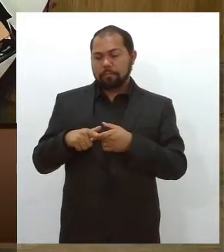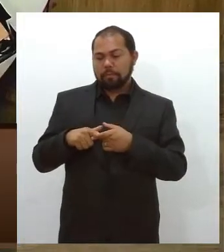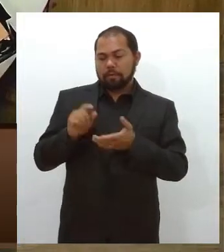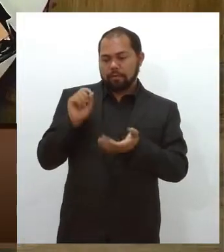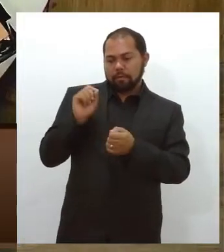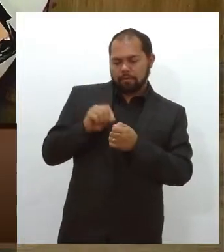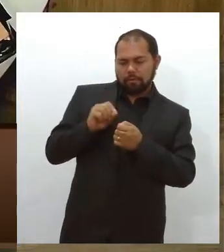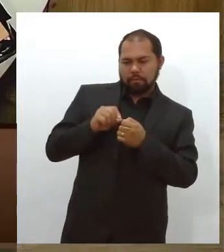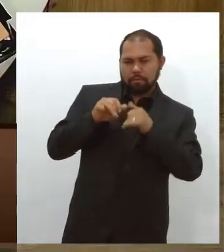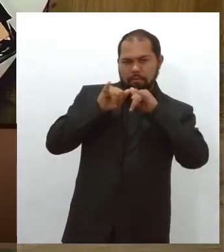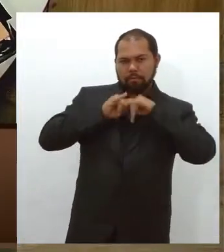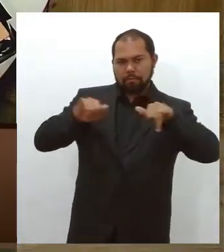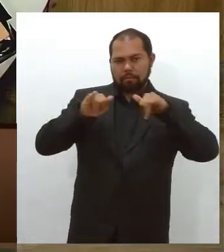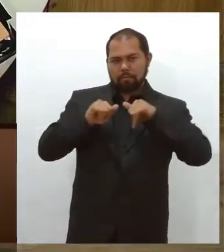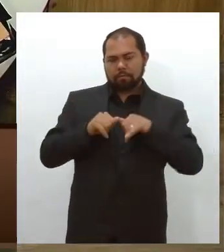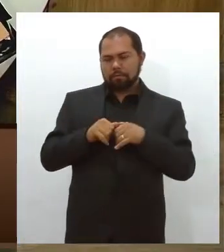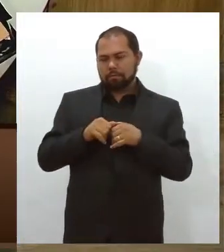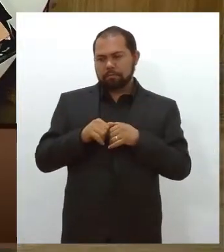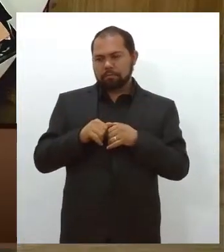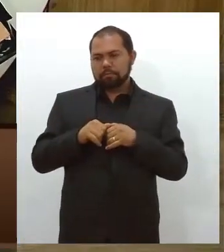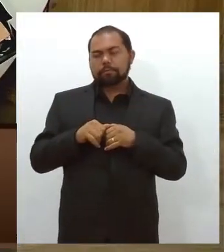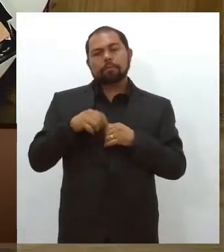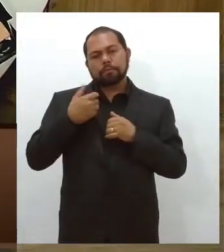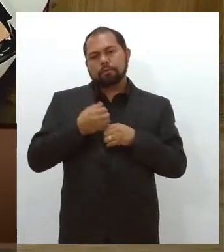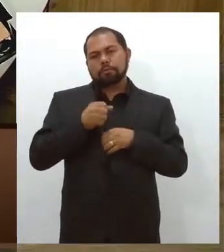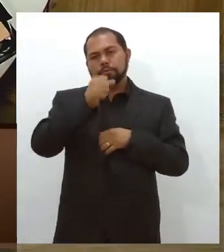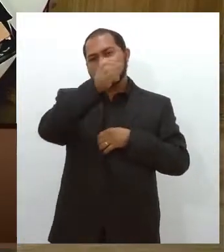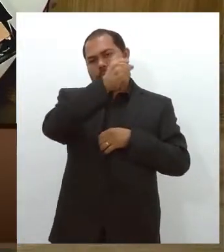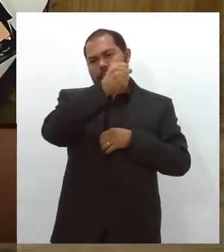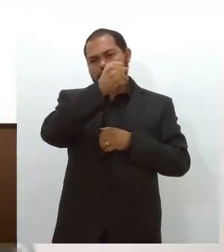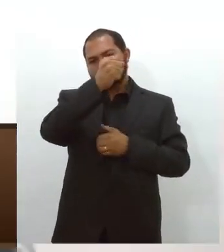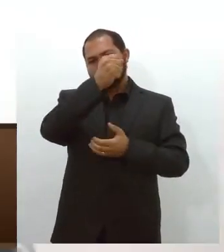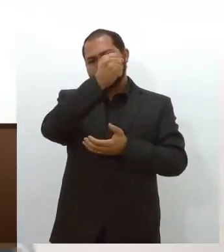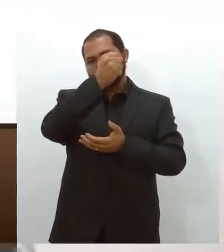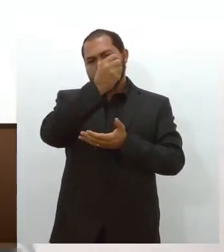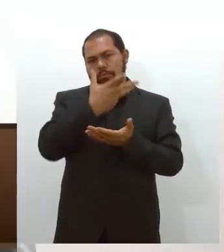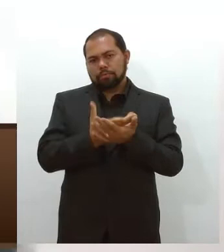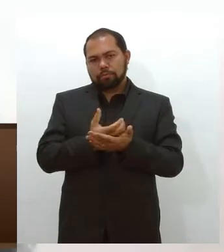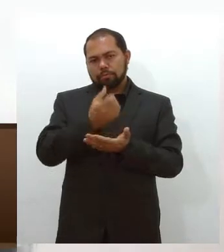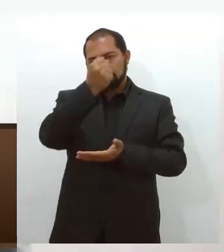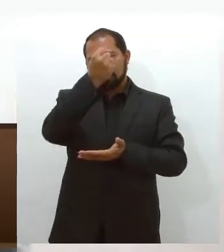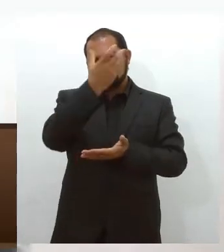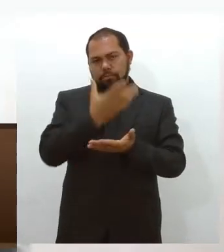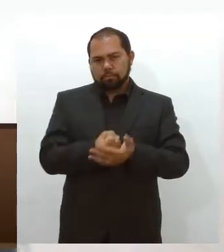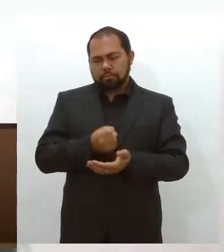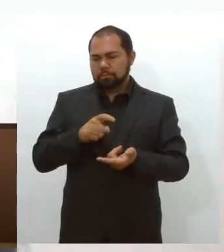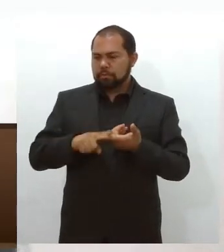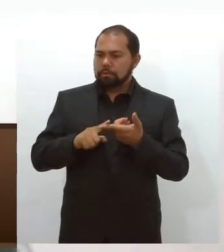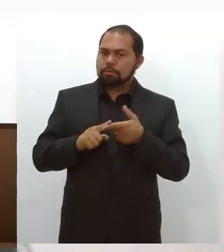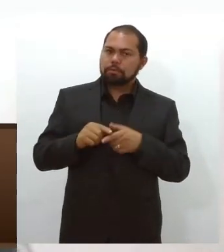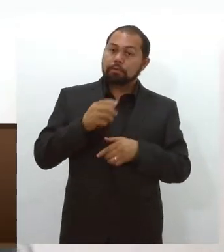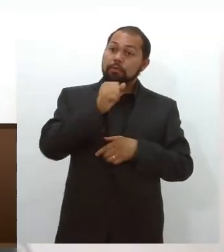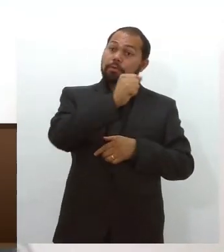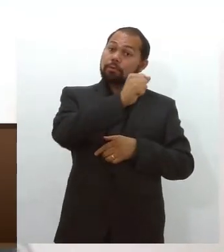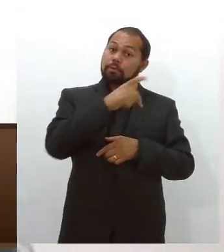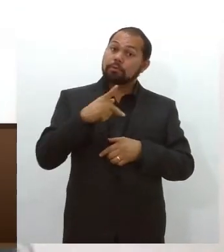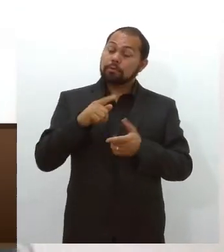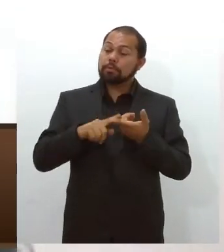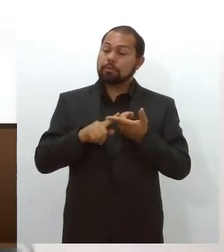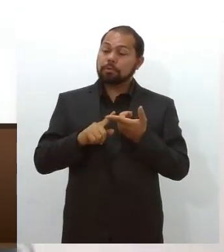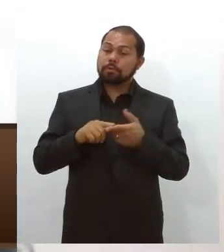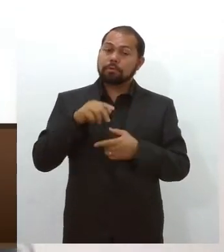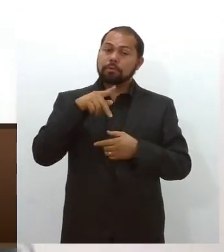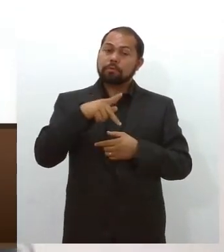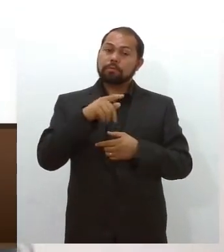por meio do aplicativo Pardal, um aplicativo específico de denúncia de crimes eleitorais e condutas